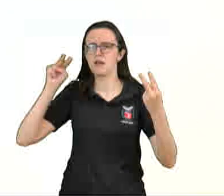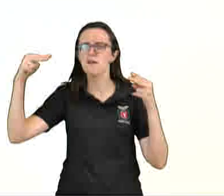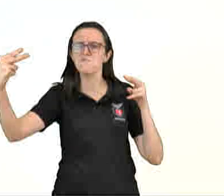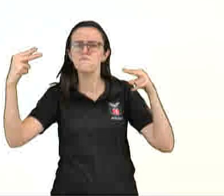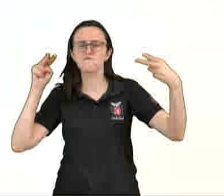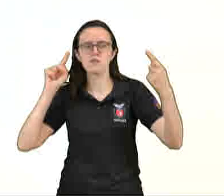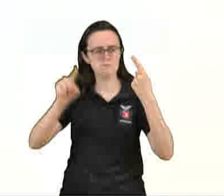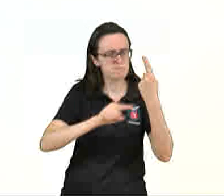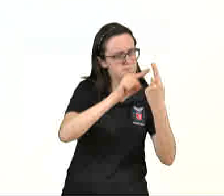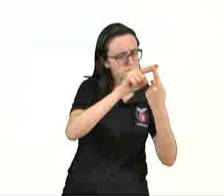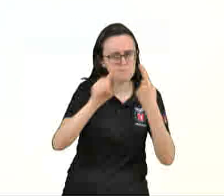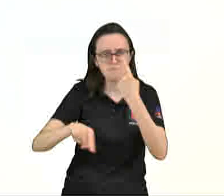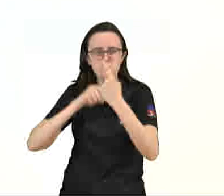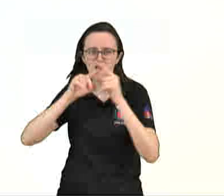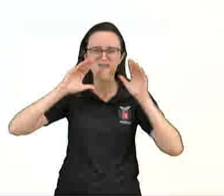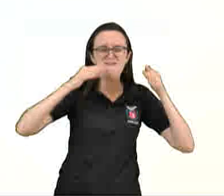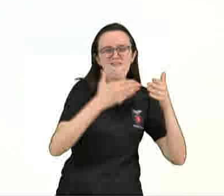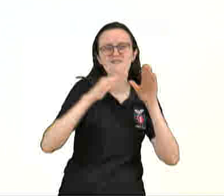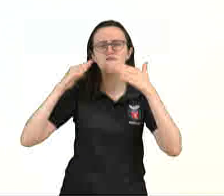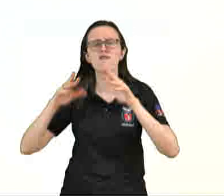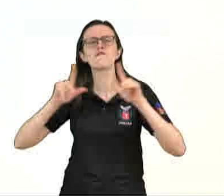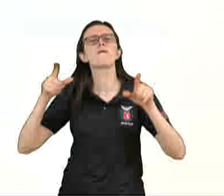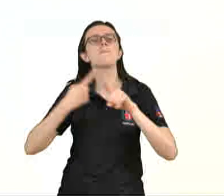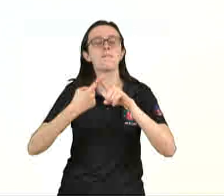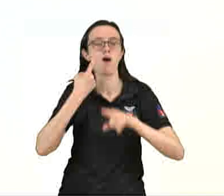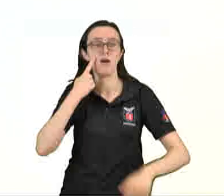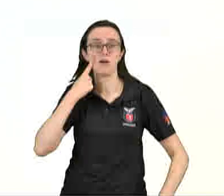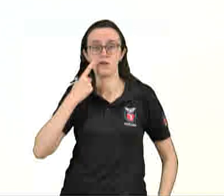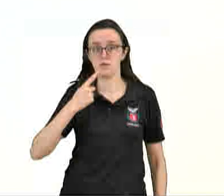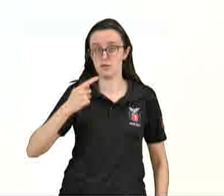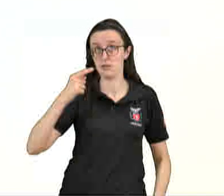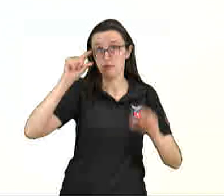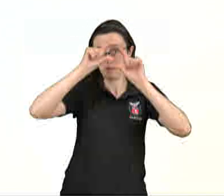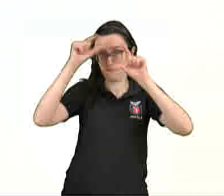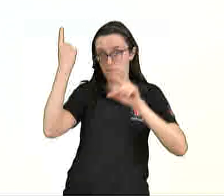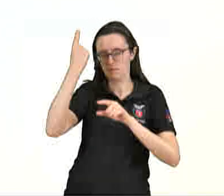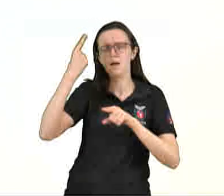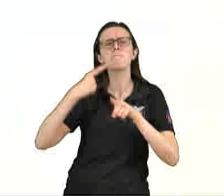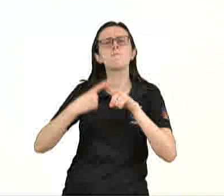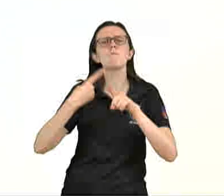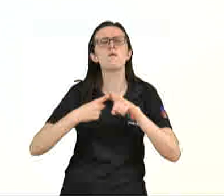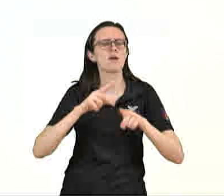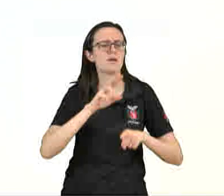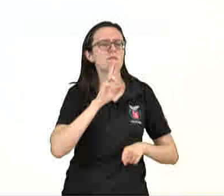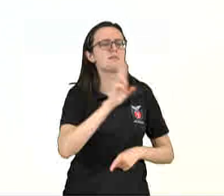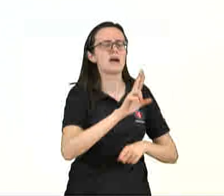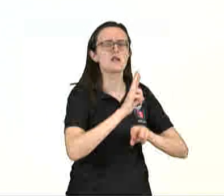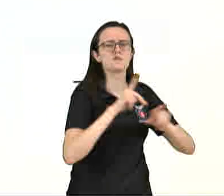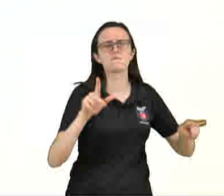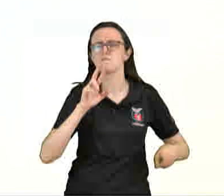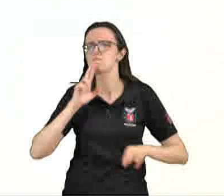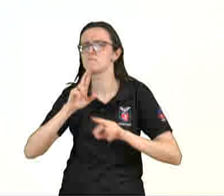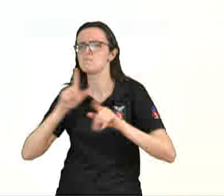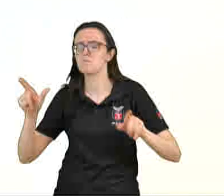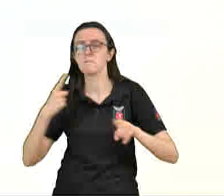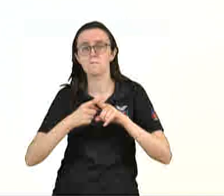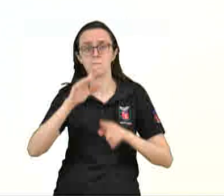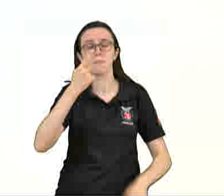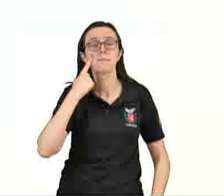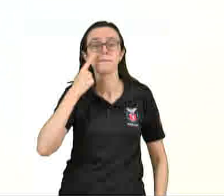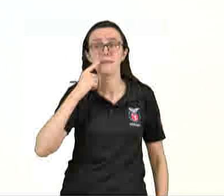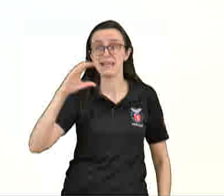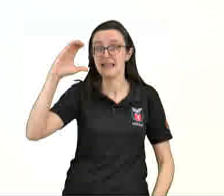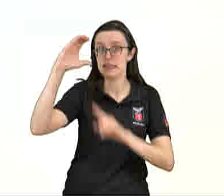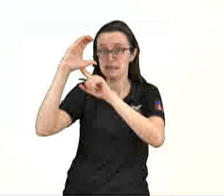diferente? Então, aqui, a primeira. Por que os resultados apresentados nas notícias são diferentes? Então, a notícia C, ela avalia